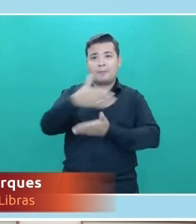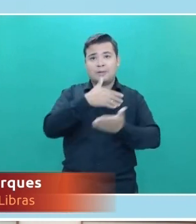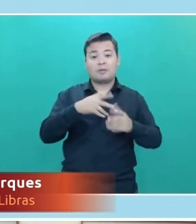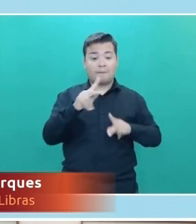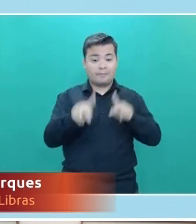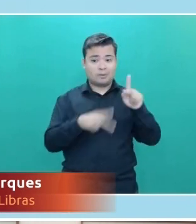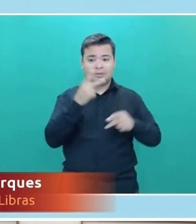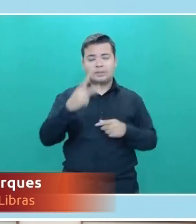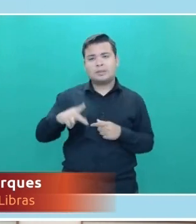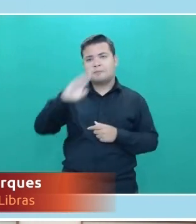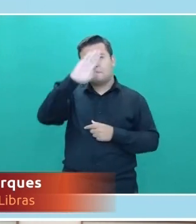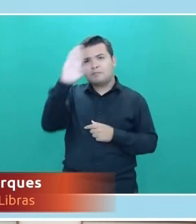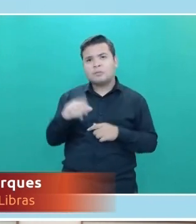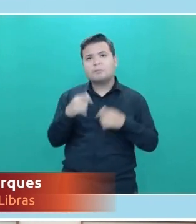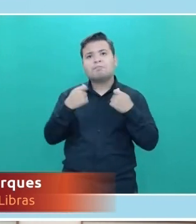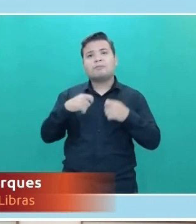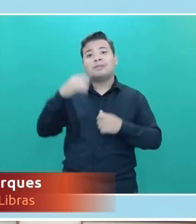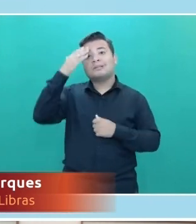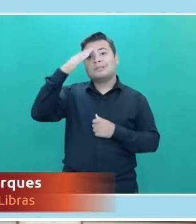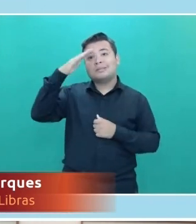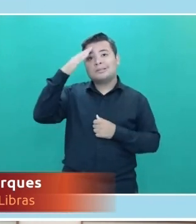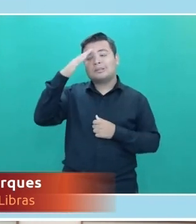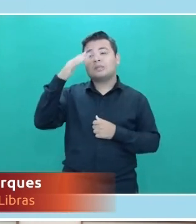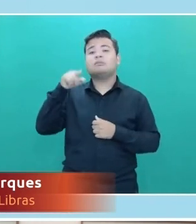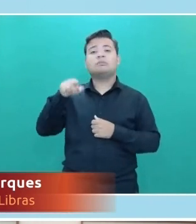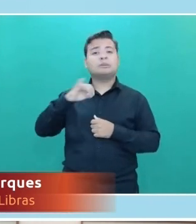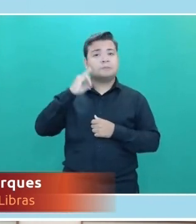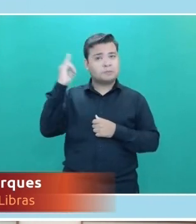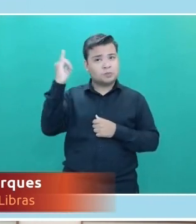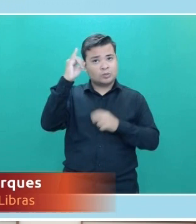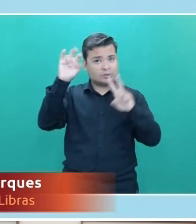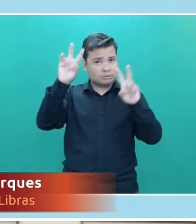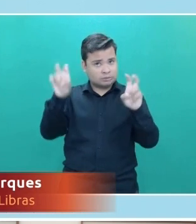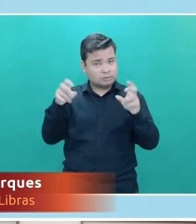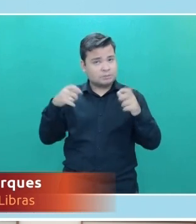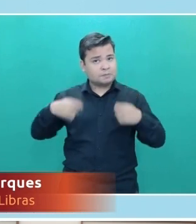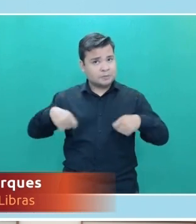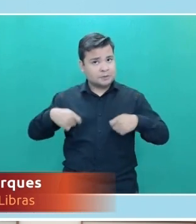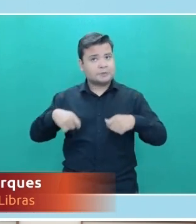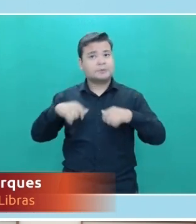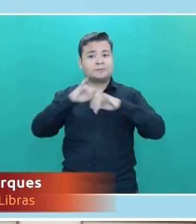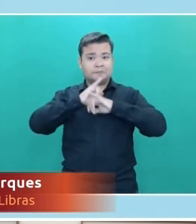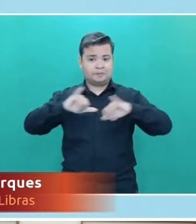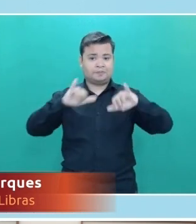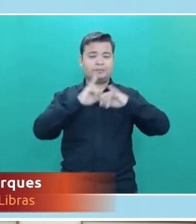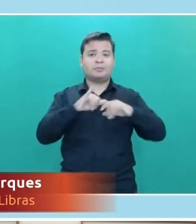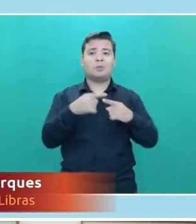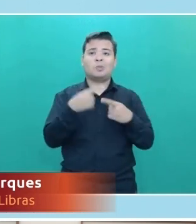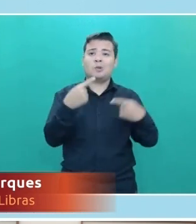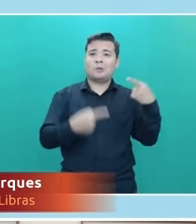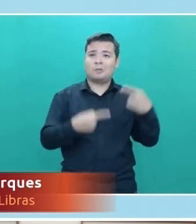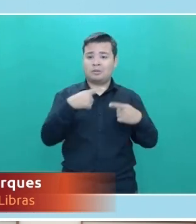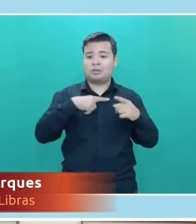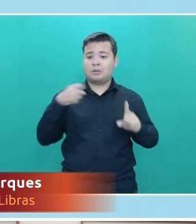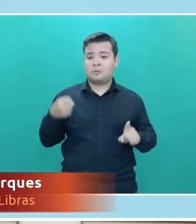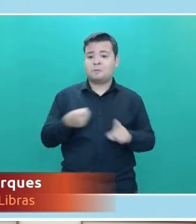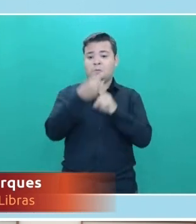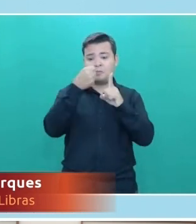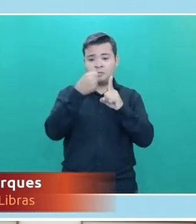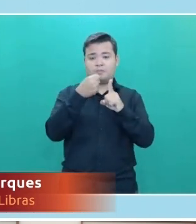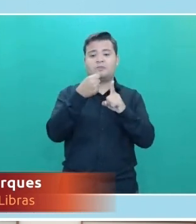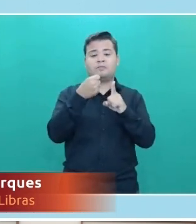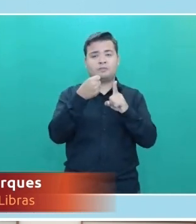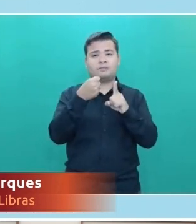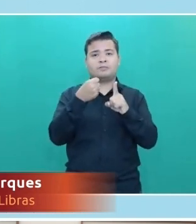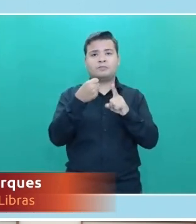mais entender a relevância, né, desse assunto. É uma política que tem impactos